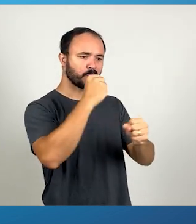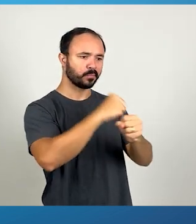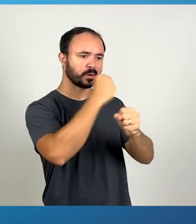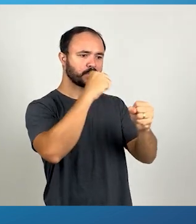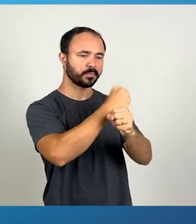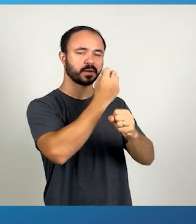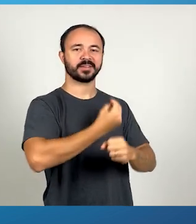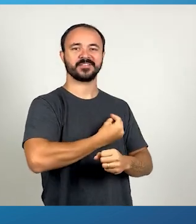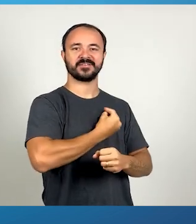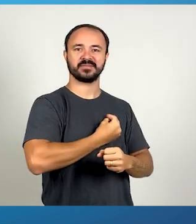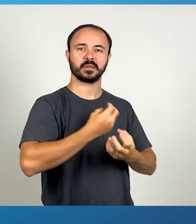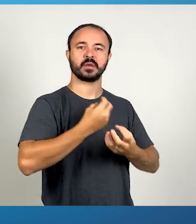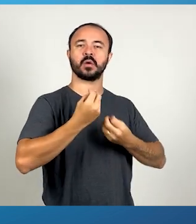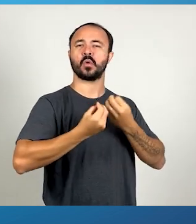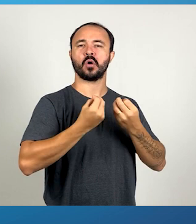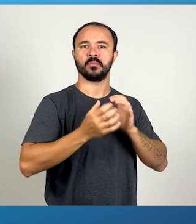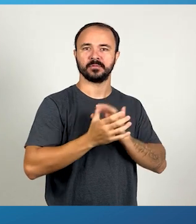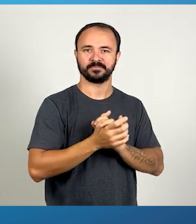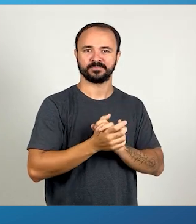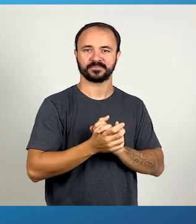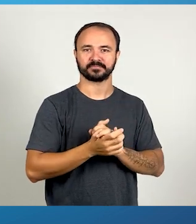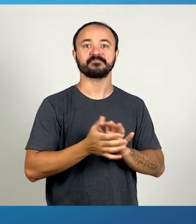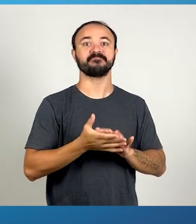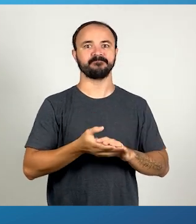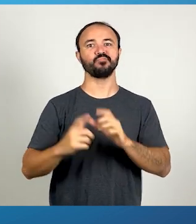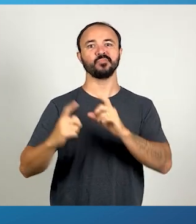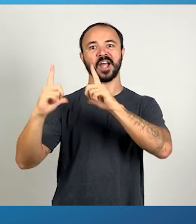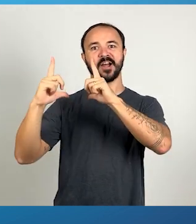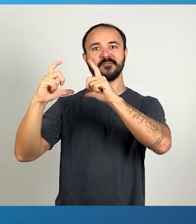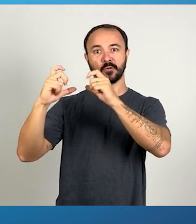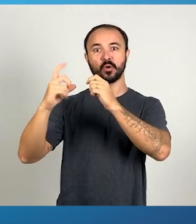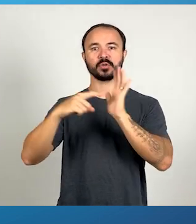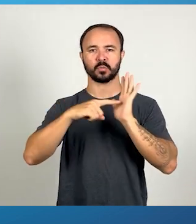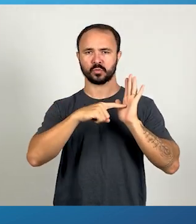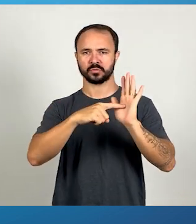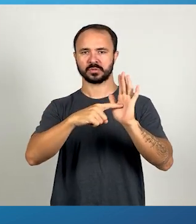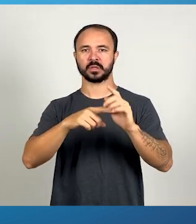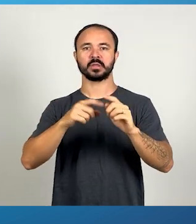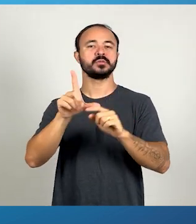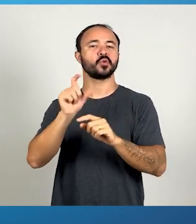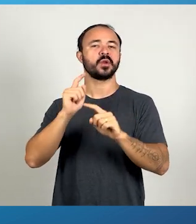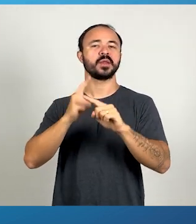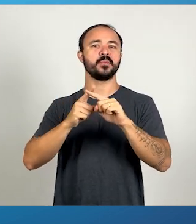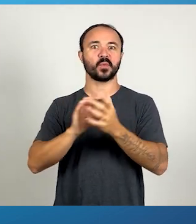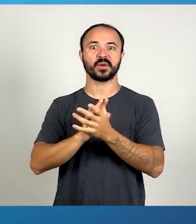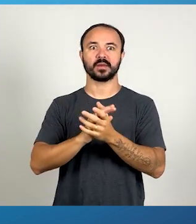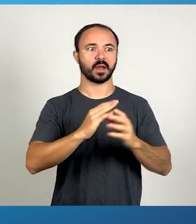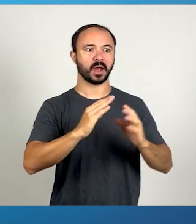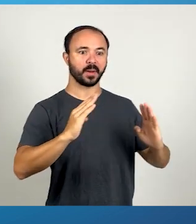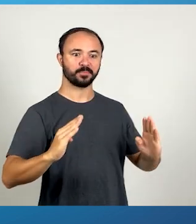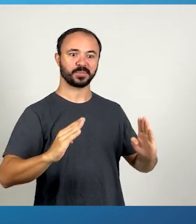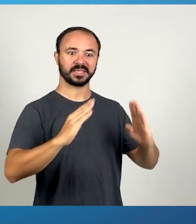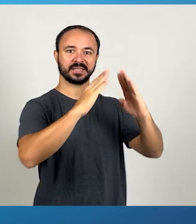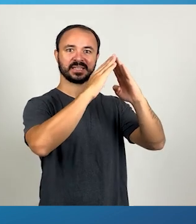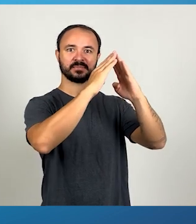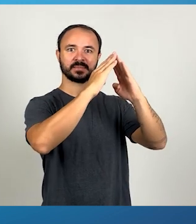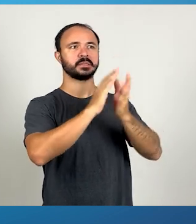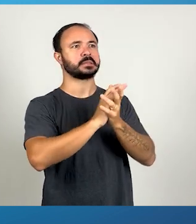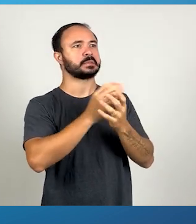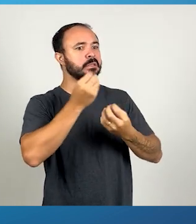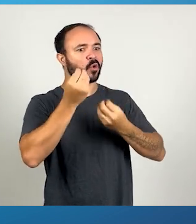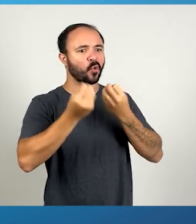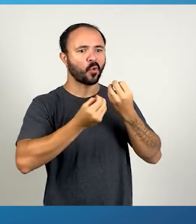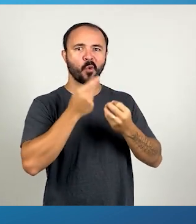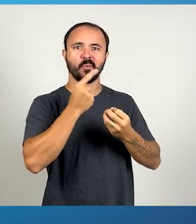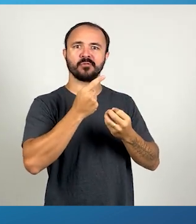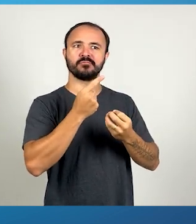porque é um dos maiores enigmas do mundo moderno. Como as pirâmides foram construídas.